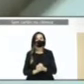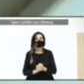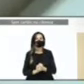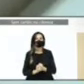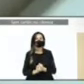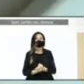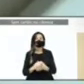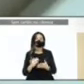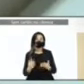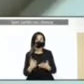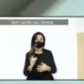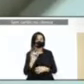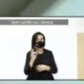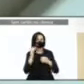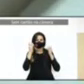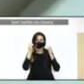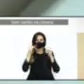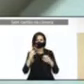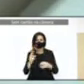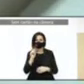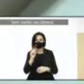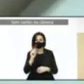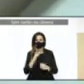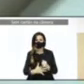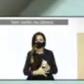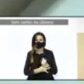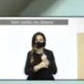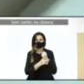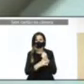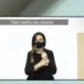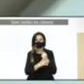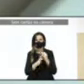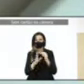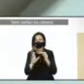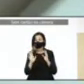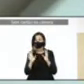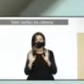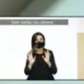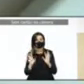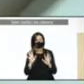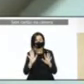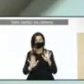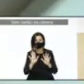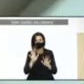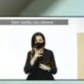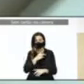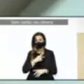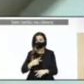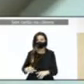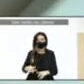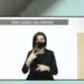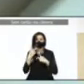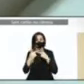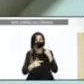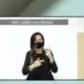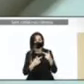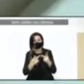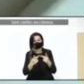tratar da questão da segurança, mas aí as pessoas, às vezes, os vereadores, às vezes, falam algumas coisas que, assim, me